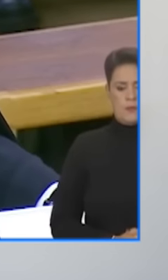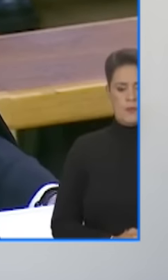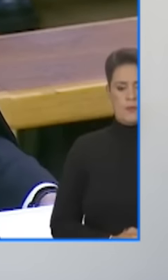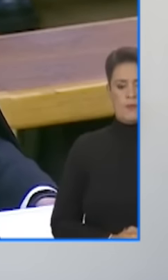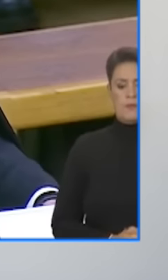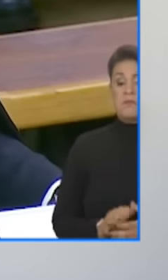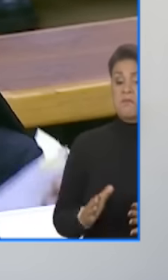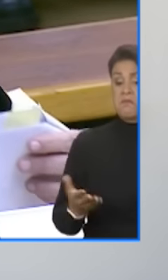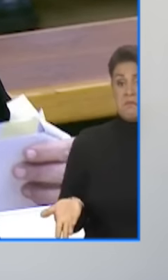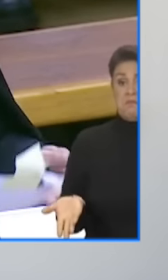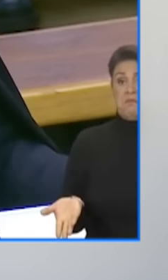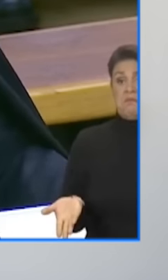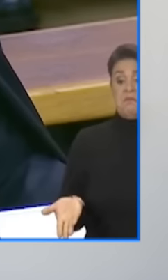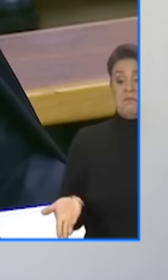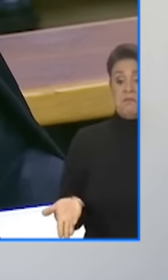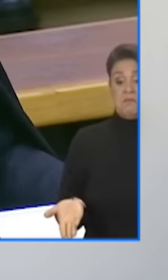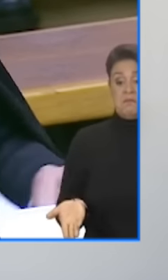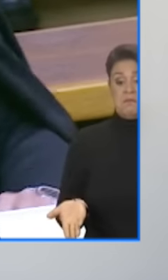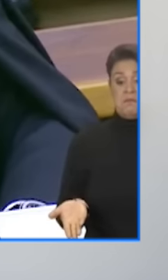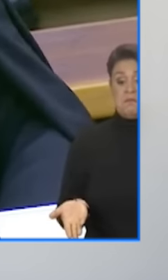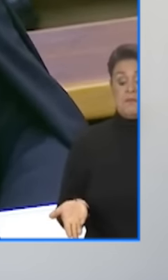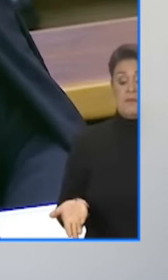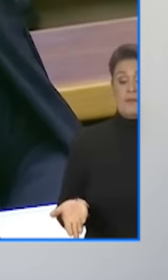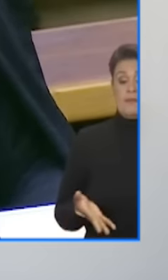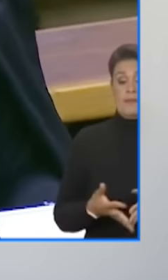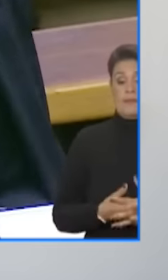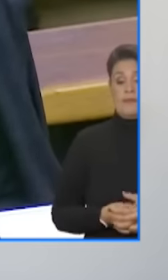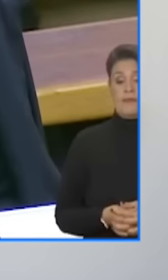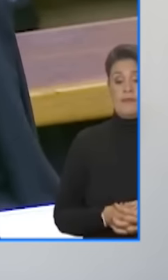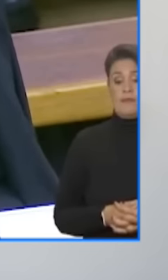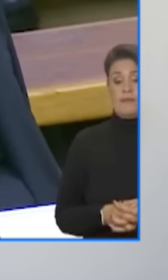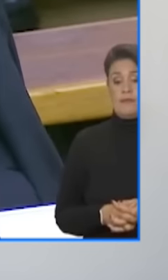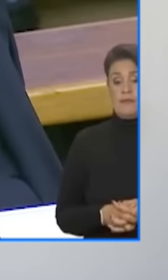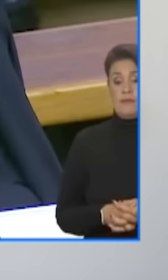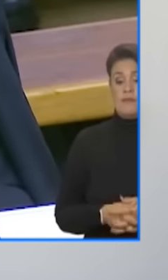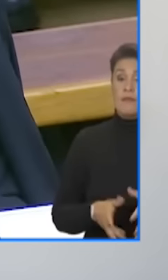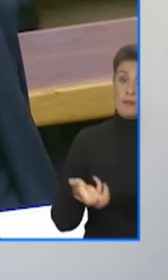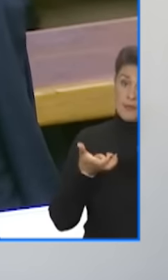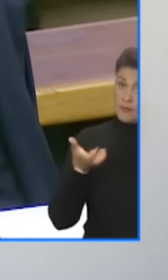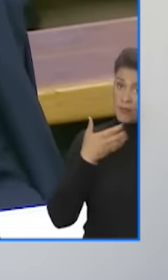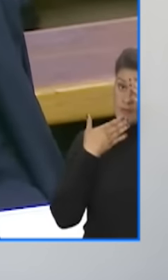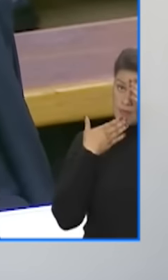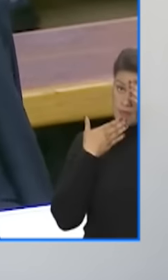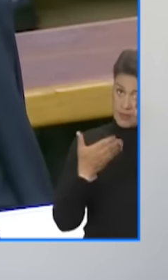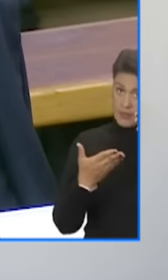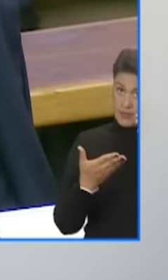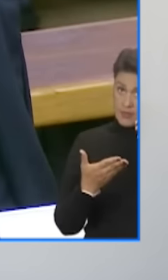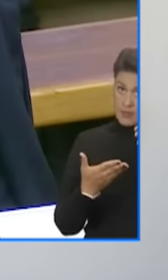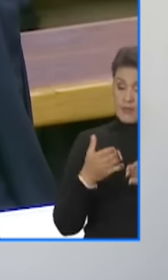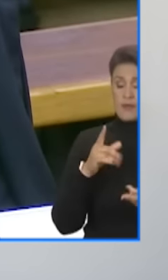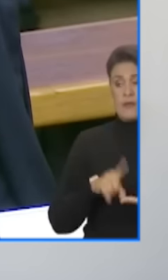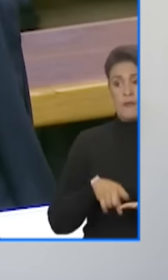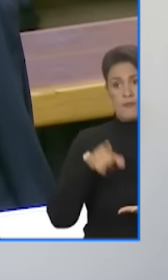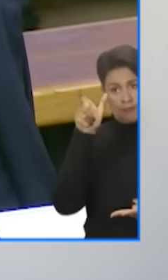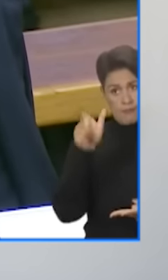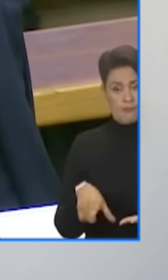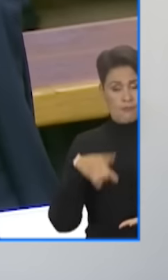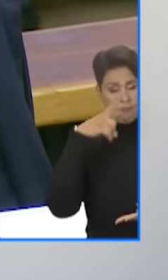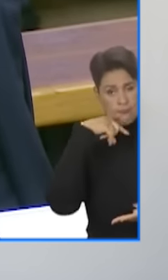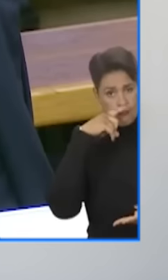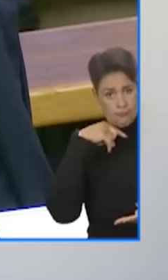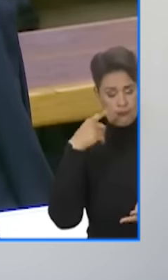há a previsão de que tem um texto só no dia 19, daqui 5 dias então. E só seria apresentado de fato depois